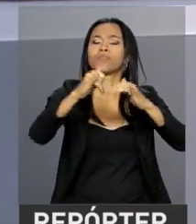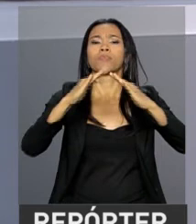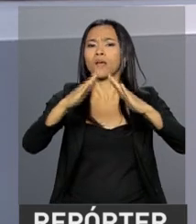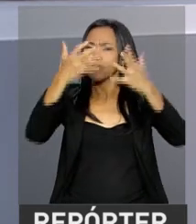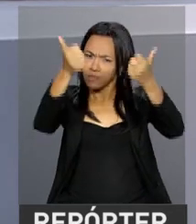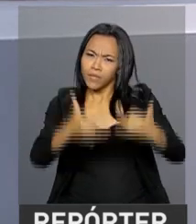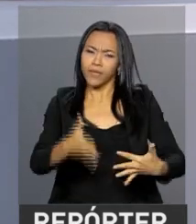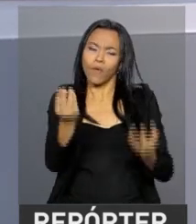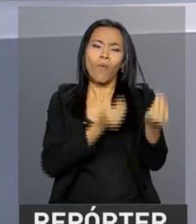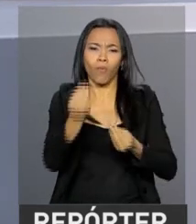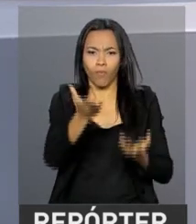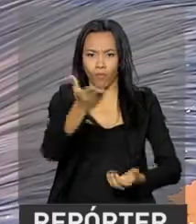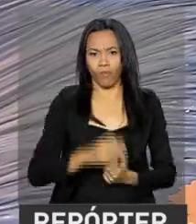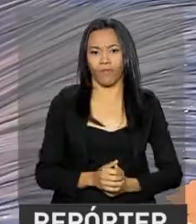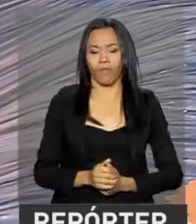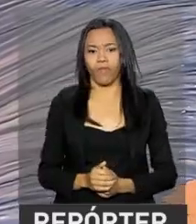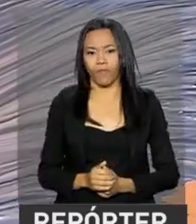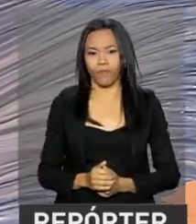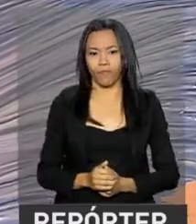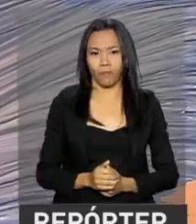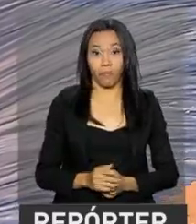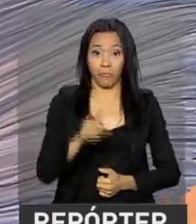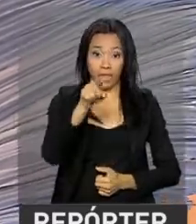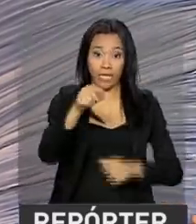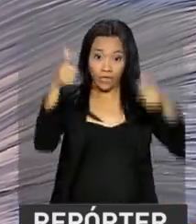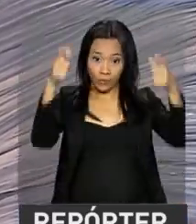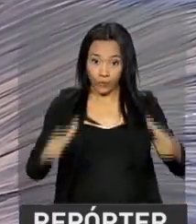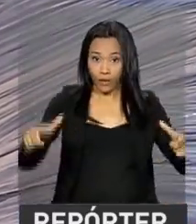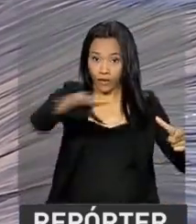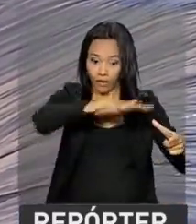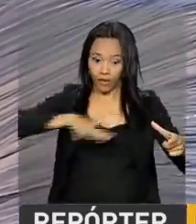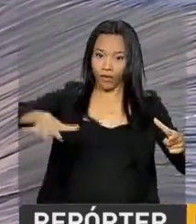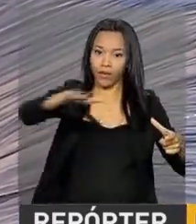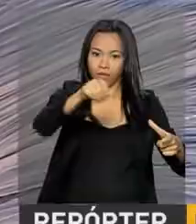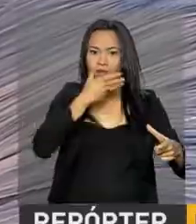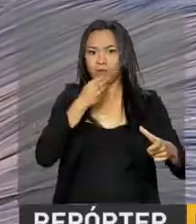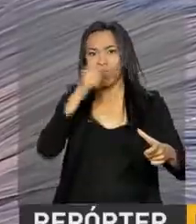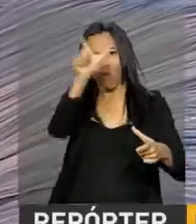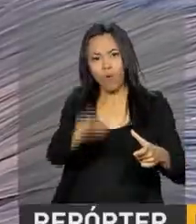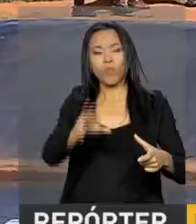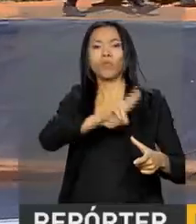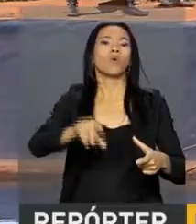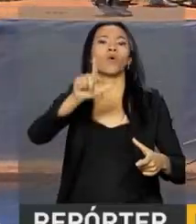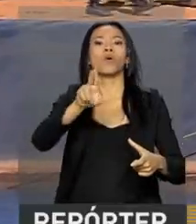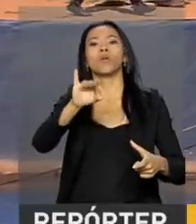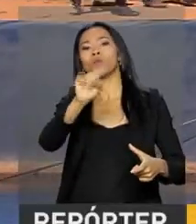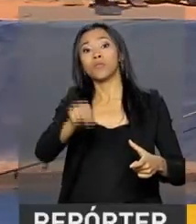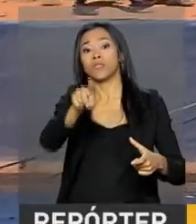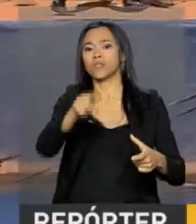como isso funciona na propriedade do seu luís figueiredo em cristalina a